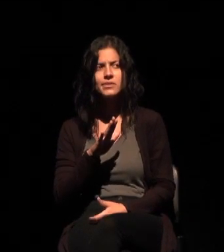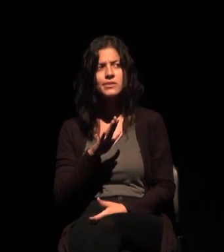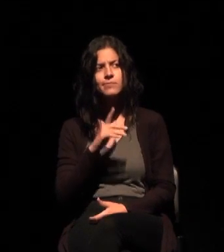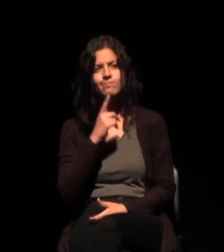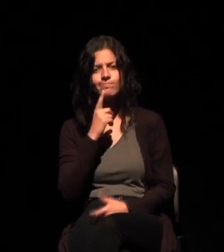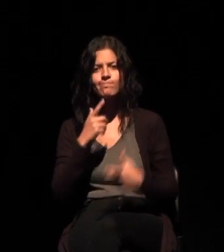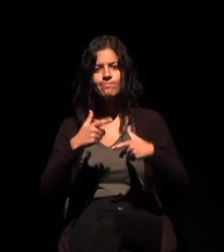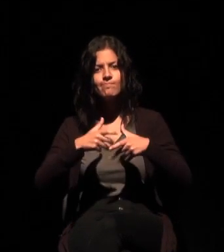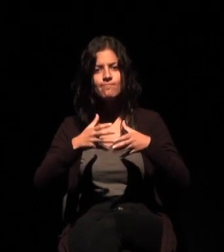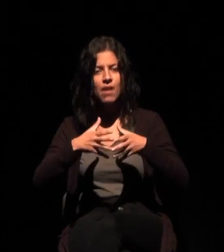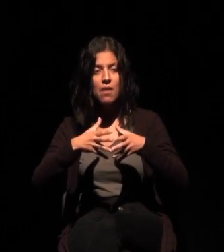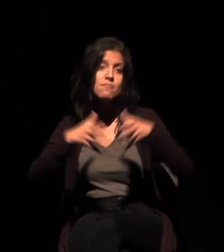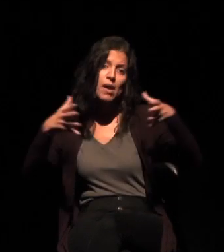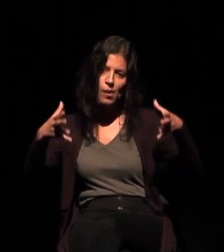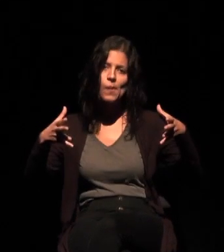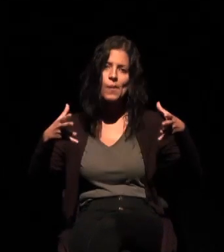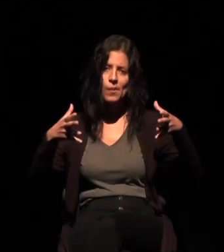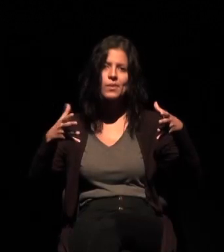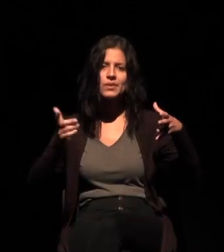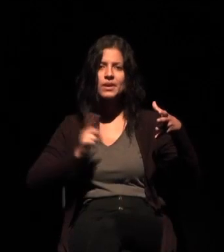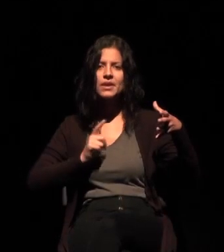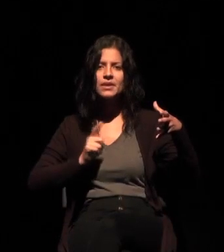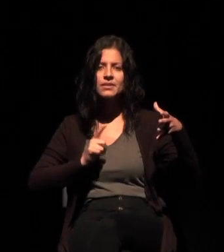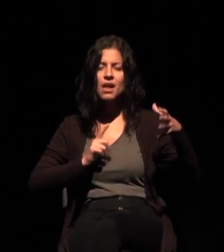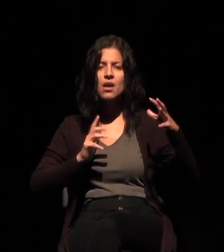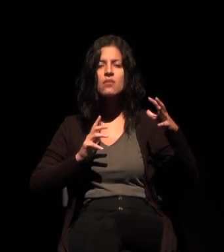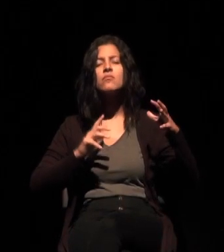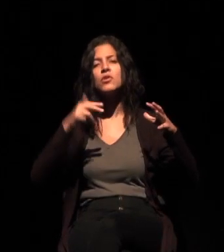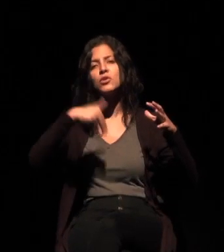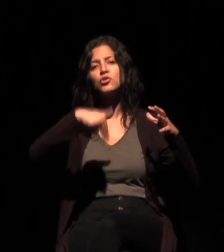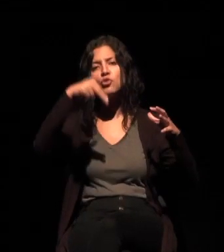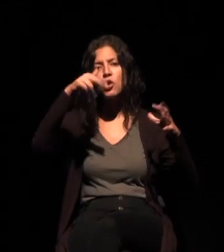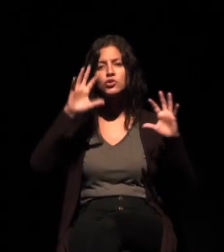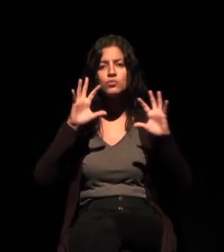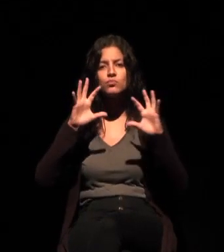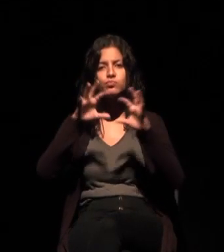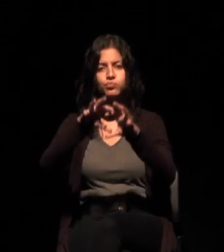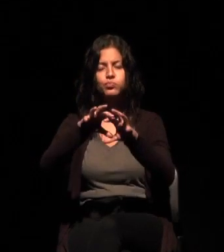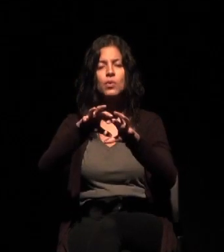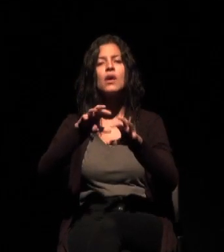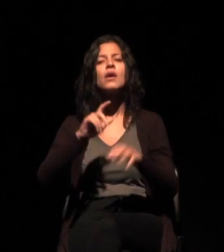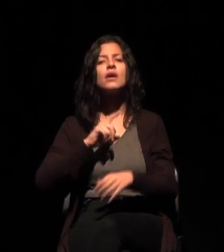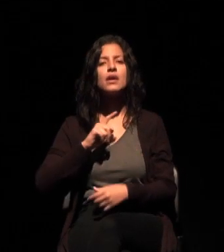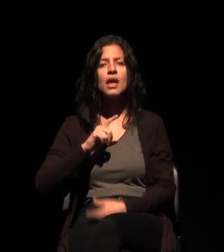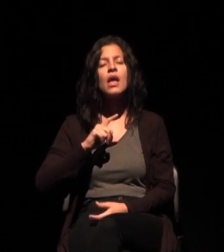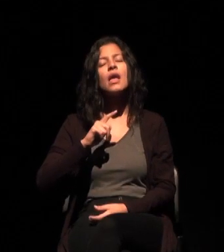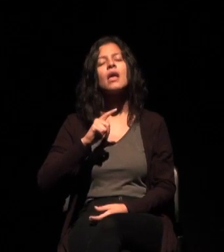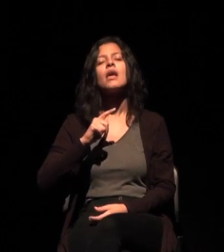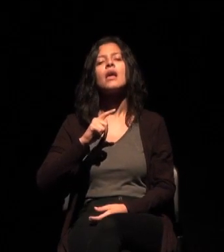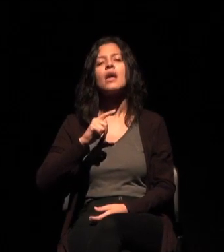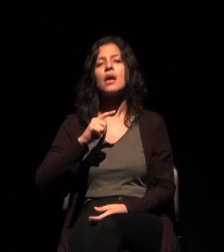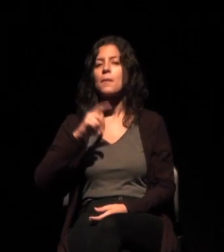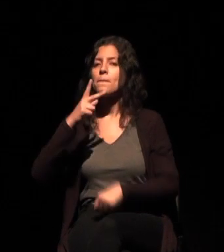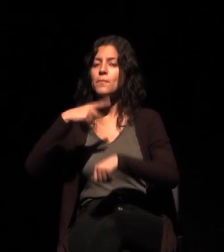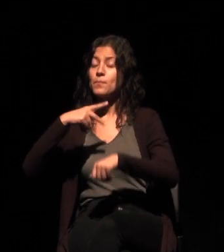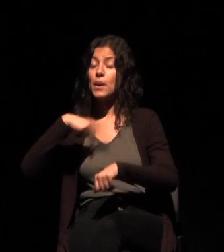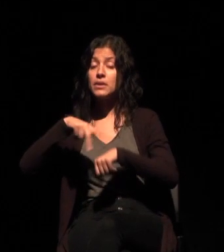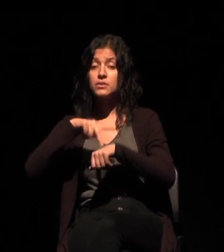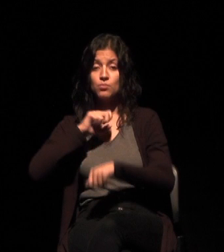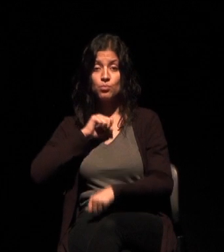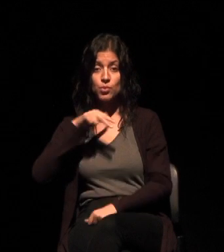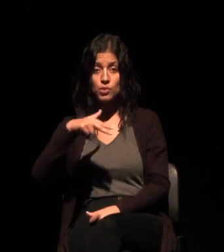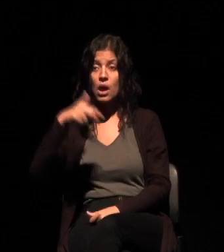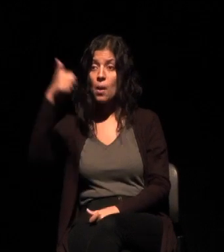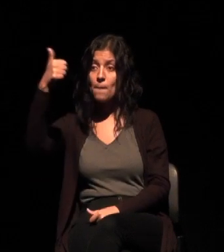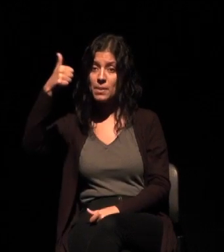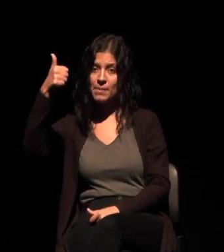e como é a capacidade de concentração na região norte do país é considerada a segunda cidade é em